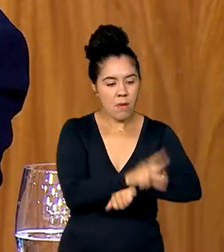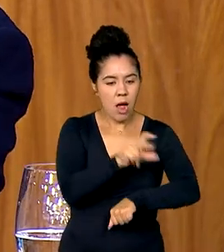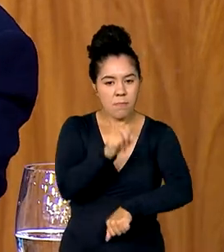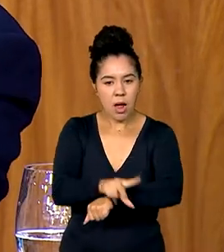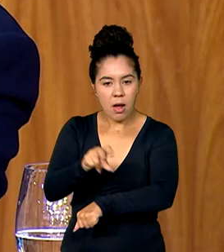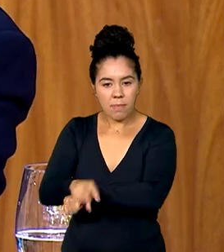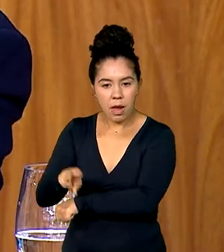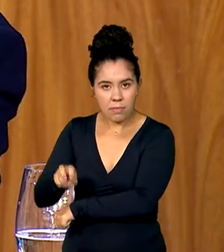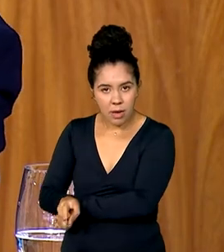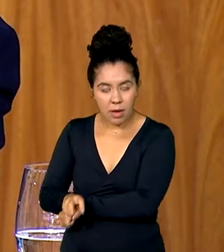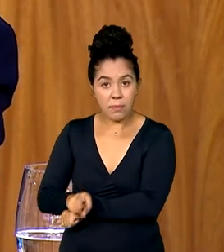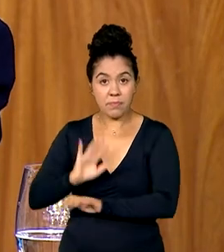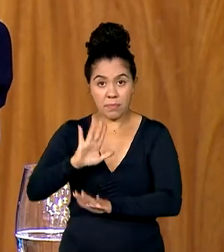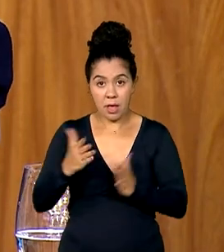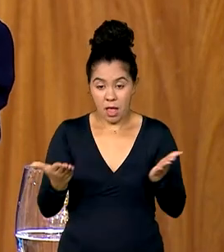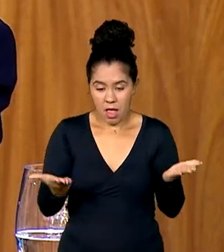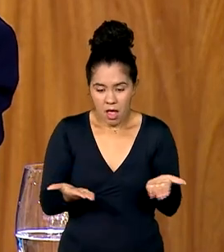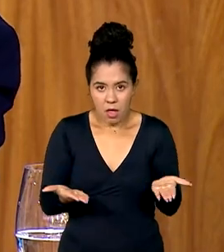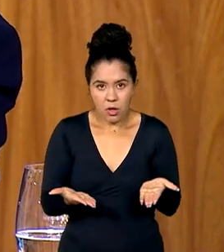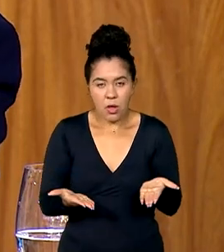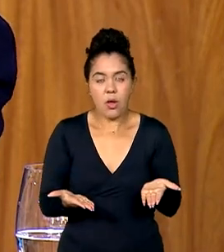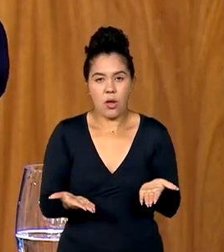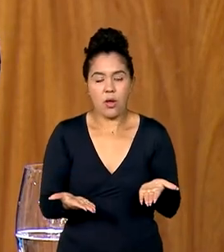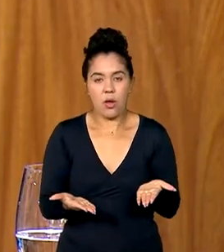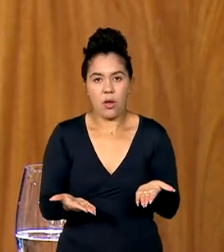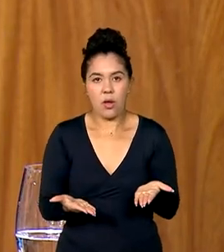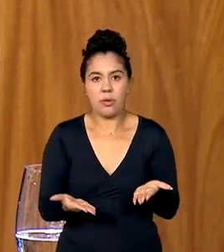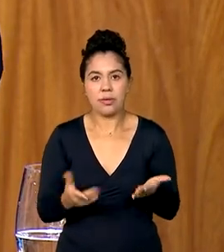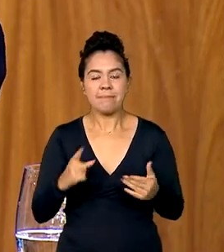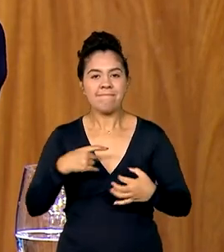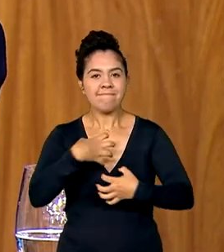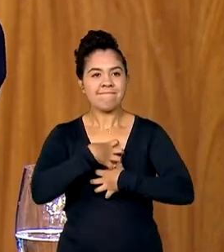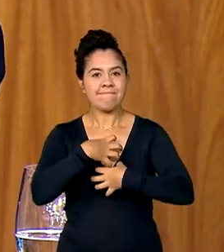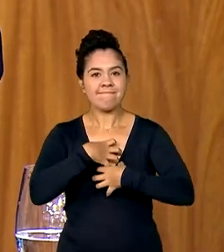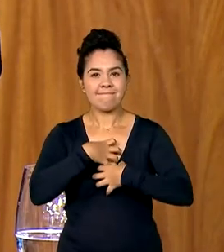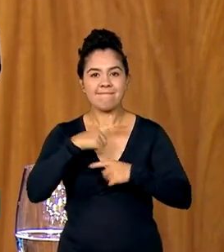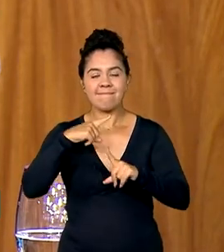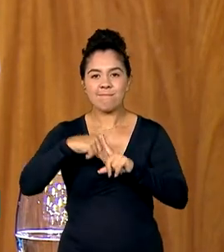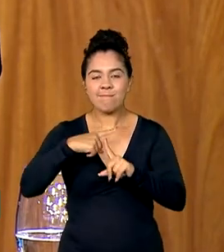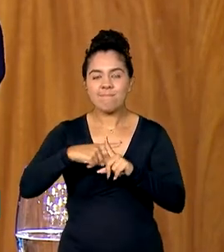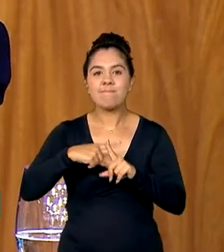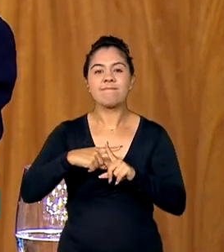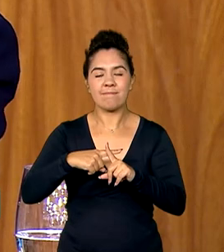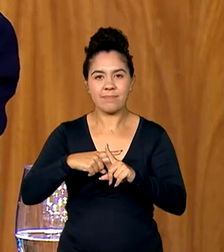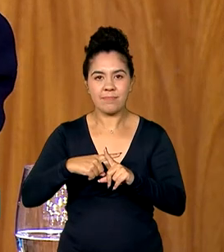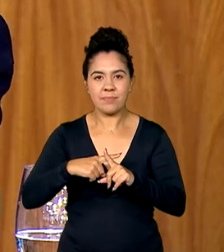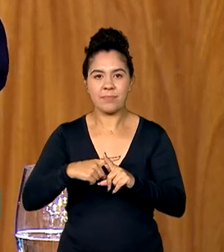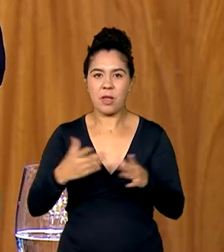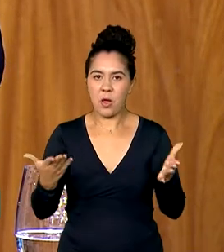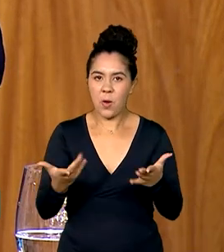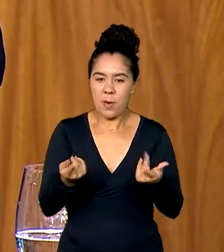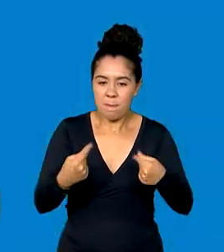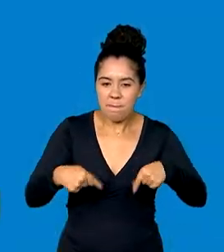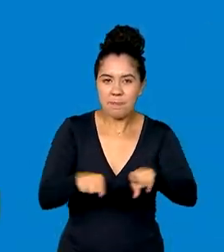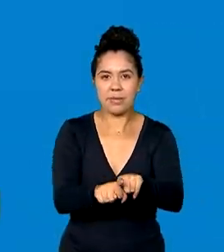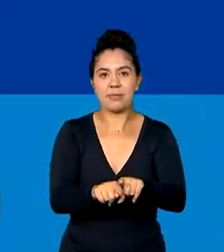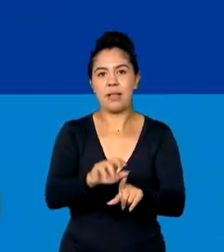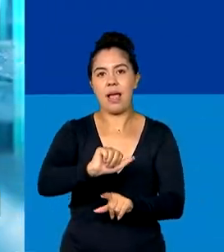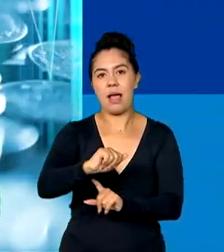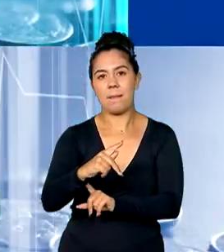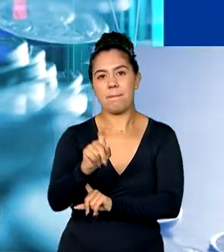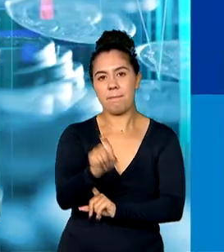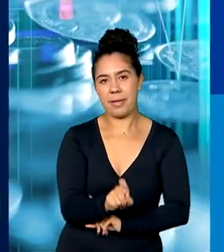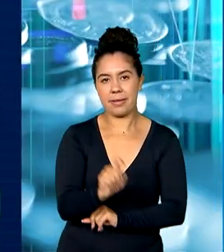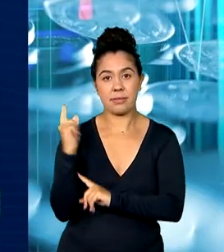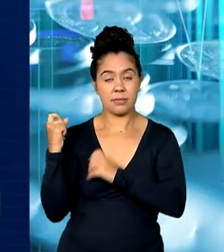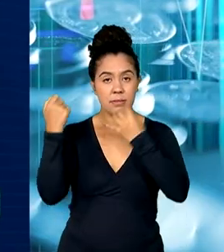E agora, nesse momento, o entusiasmo se fortalece com essa parceria com a Apex. Do total